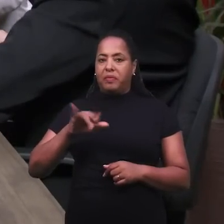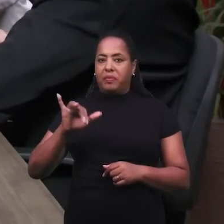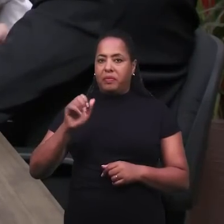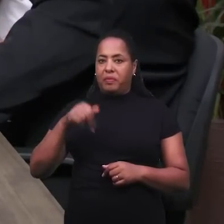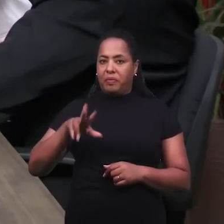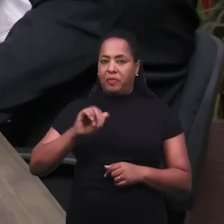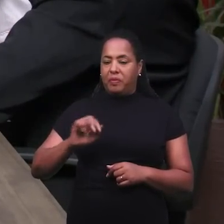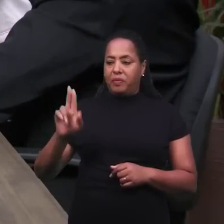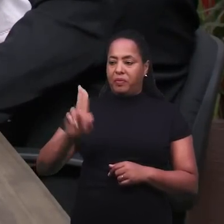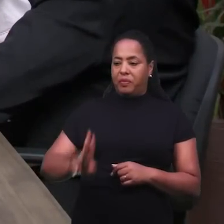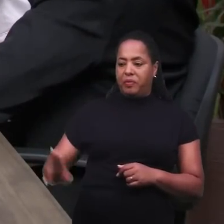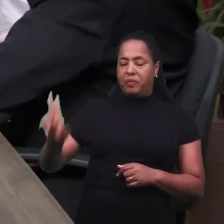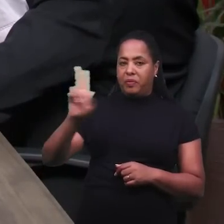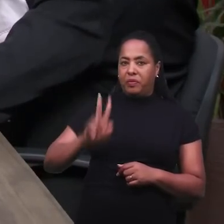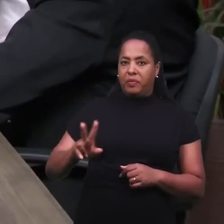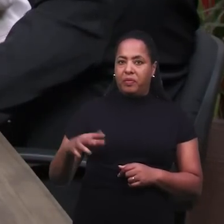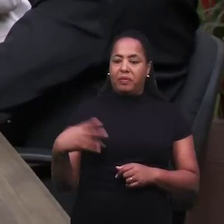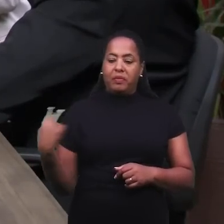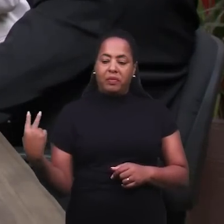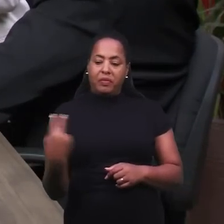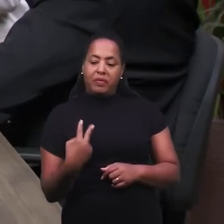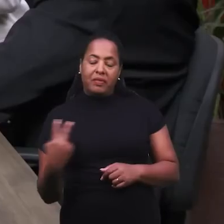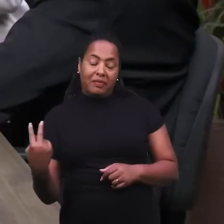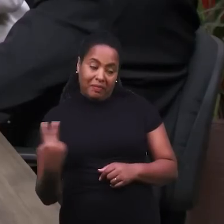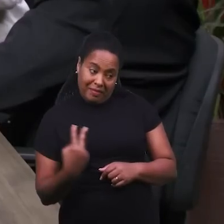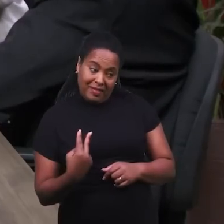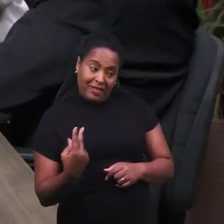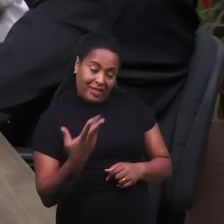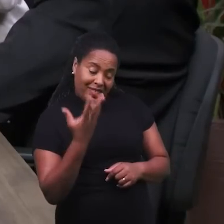universitária. E nós dois estamos aqui,